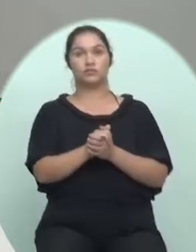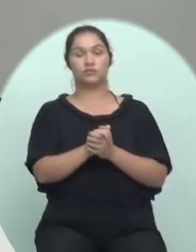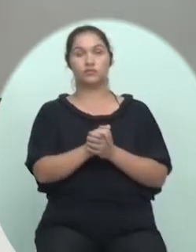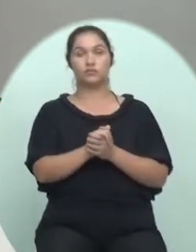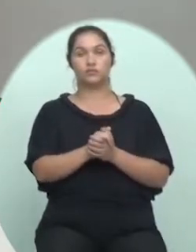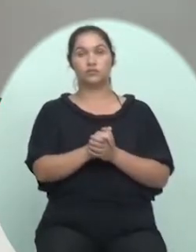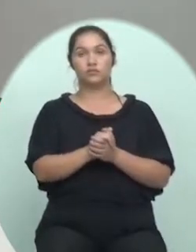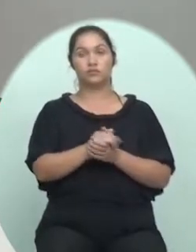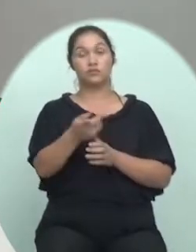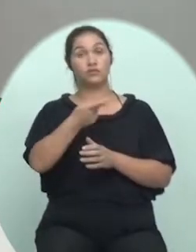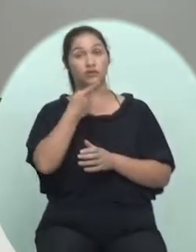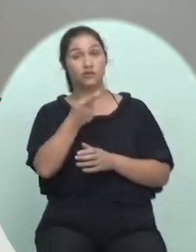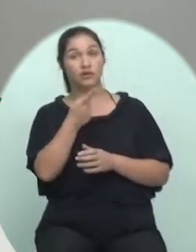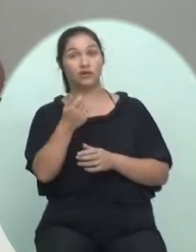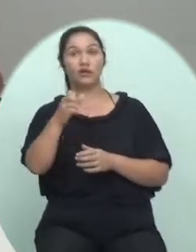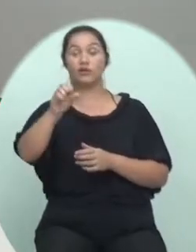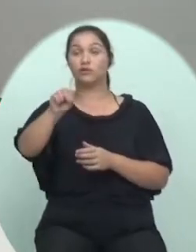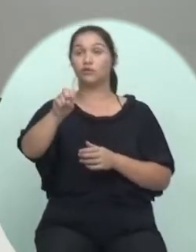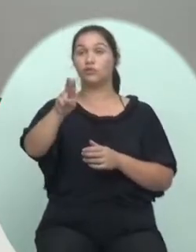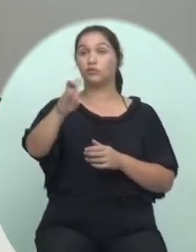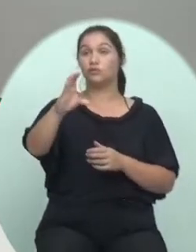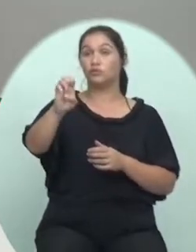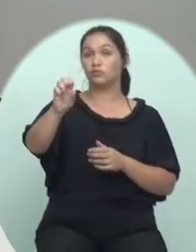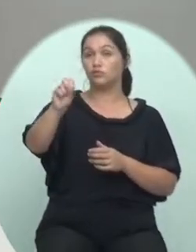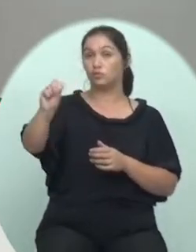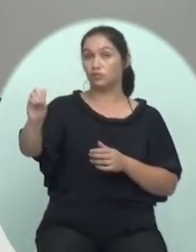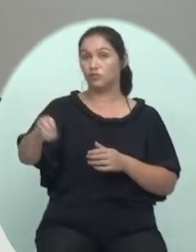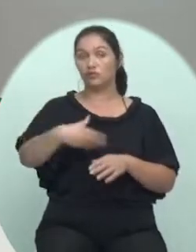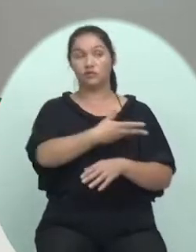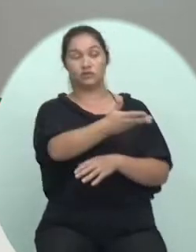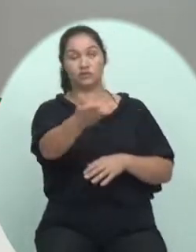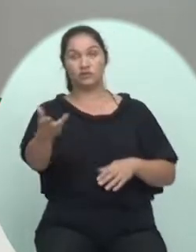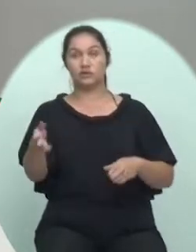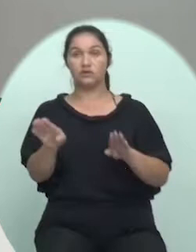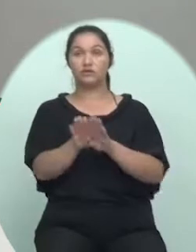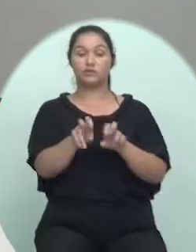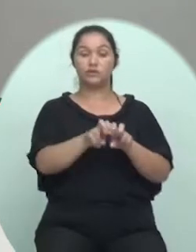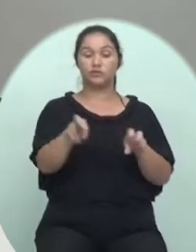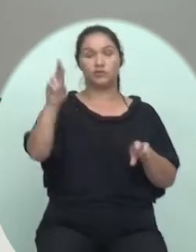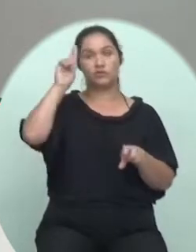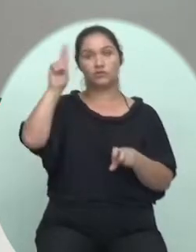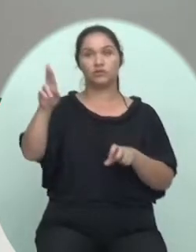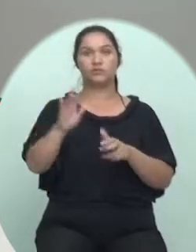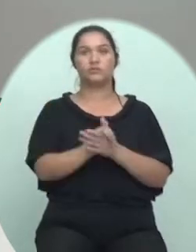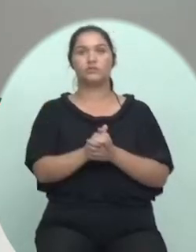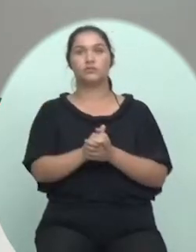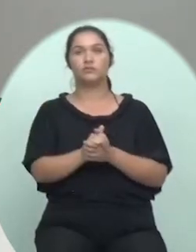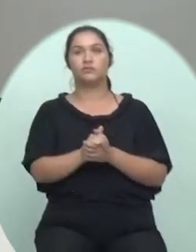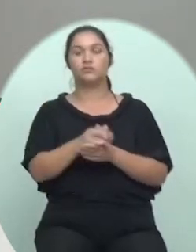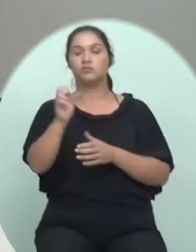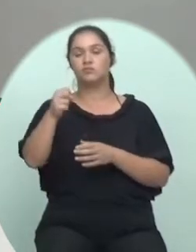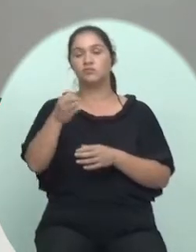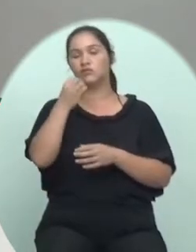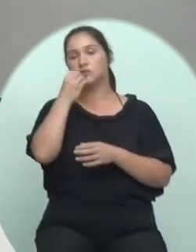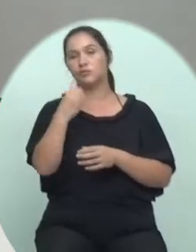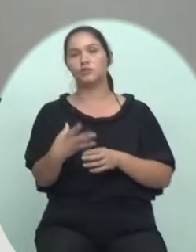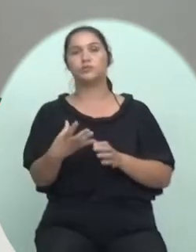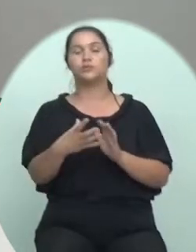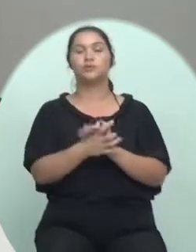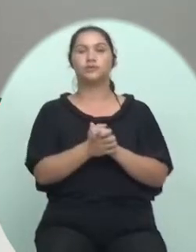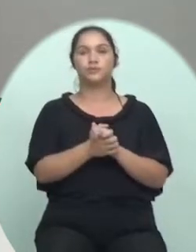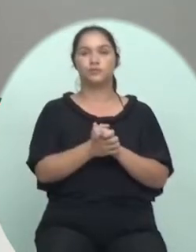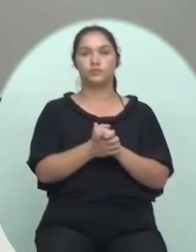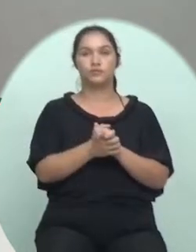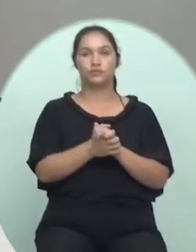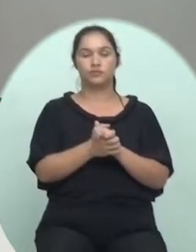colegas, desejar sucesso a cada mandato e à mesa diretora, né? Que sejam mandatos de muita produtividade e